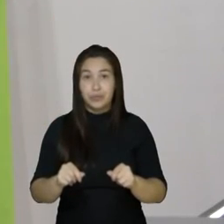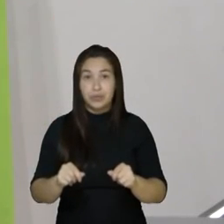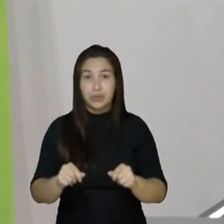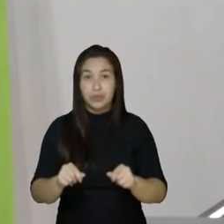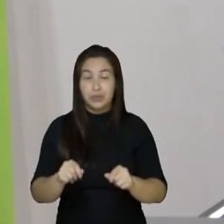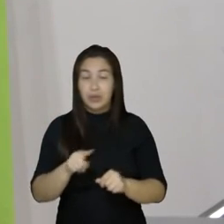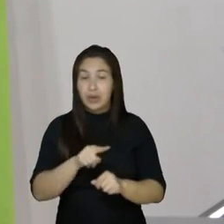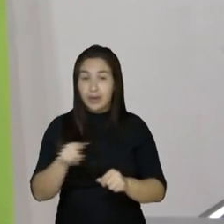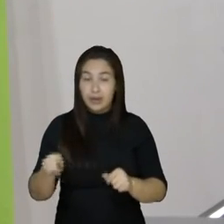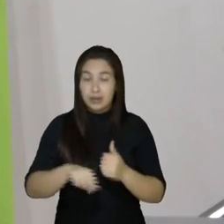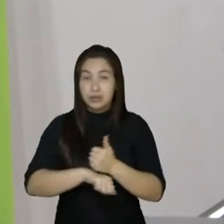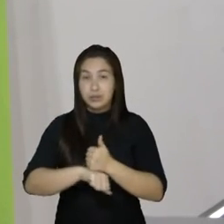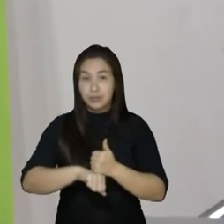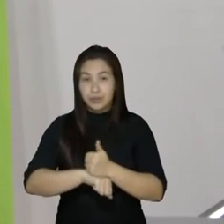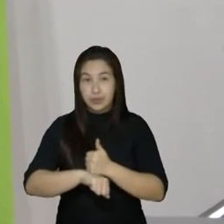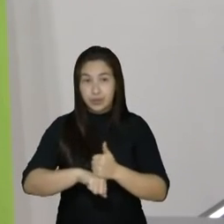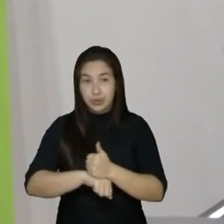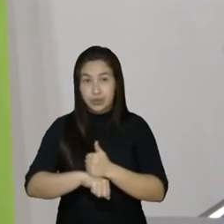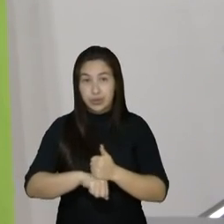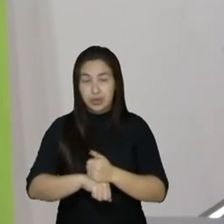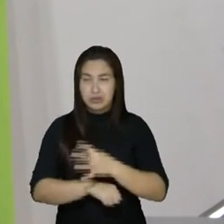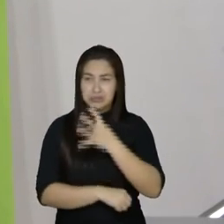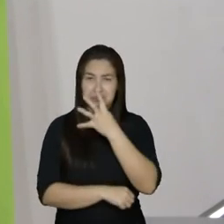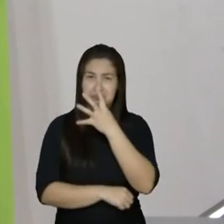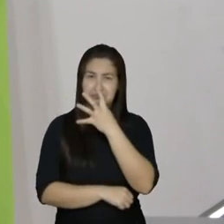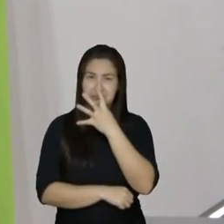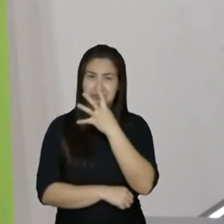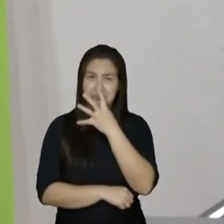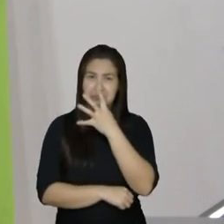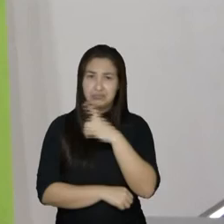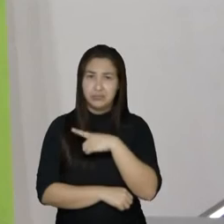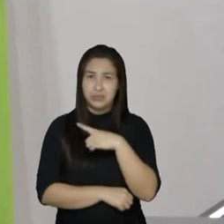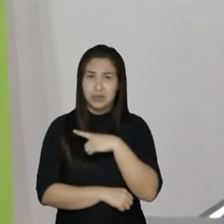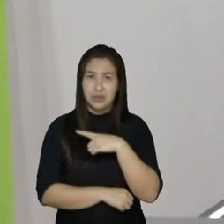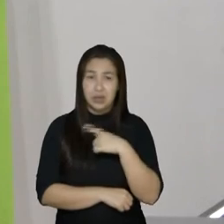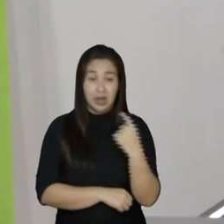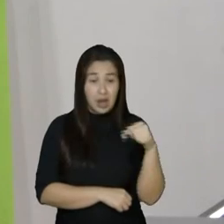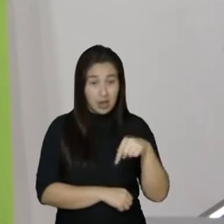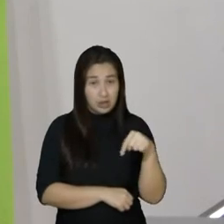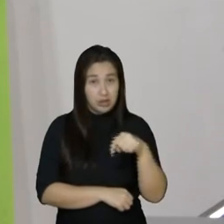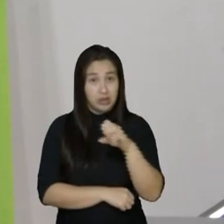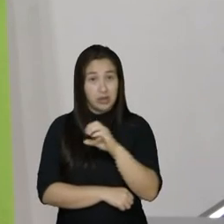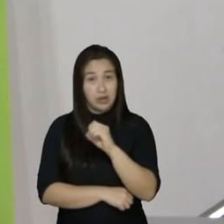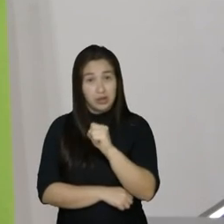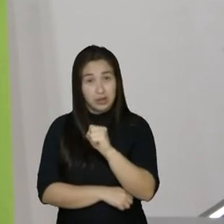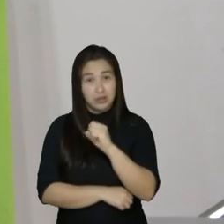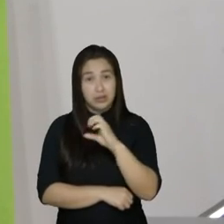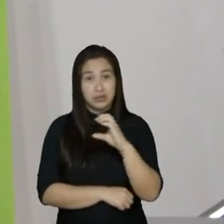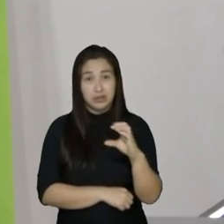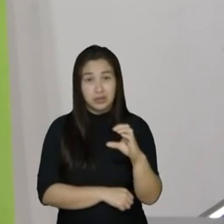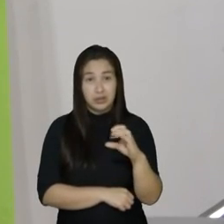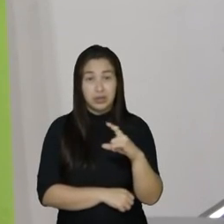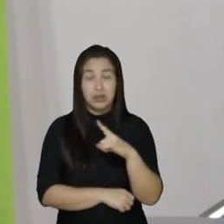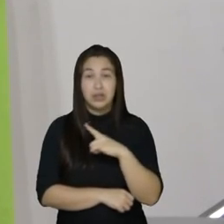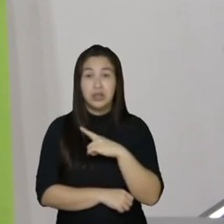outros profissionais, ficam impressionados de nós termos em Santa